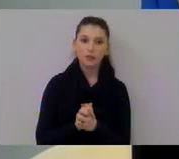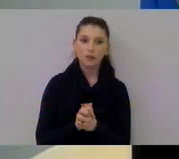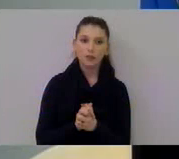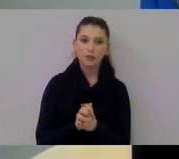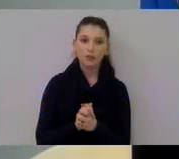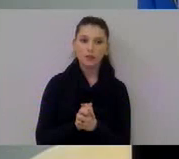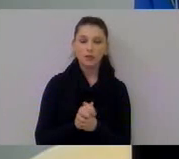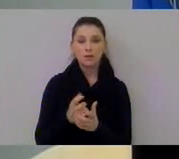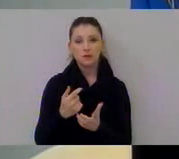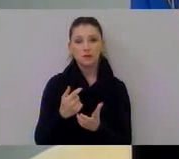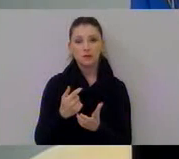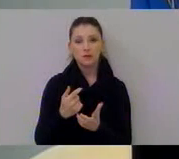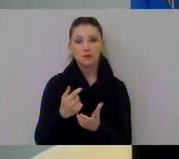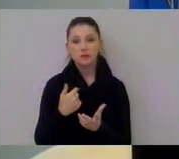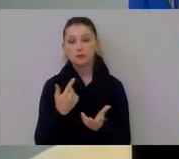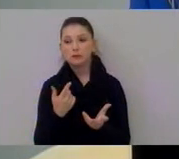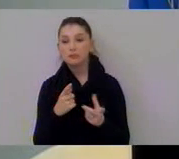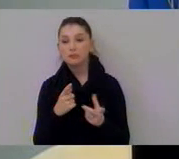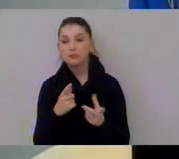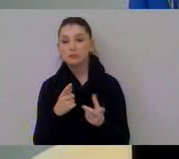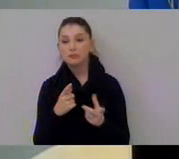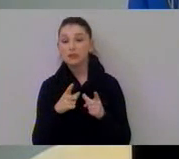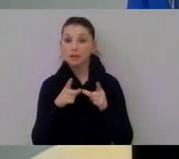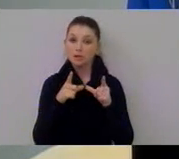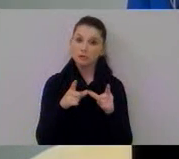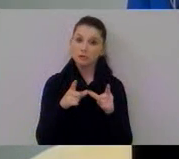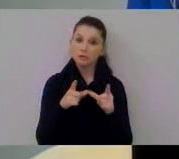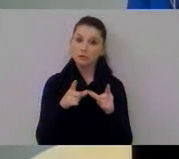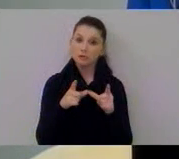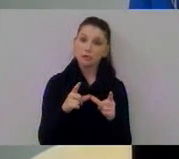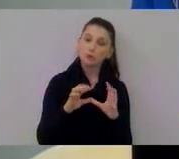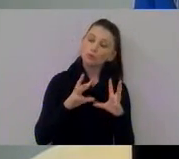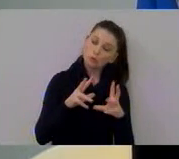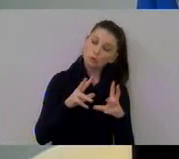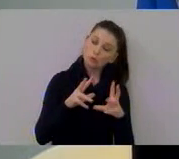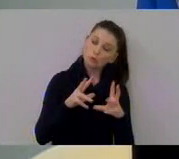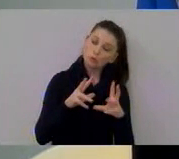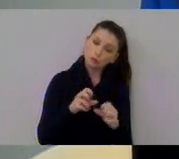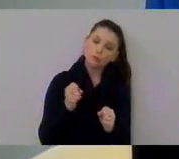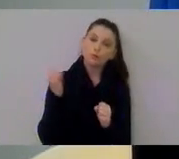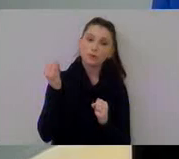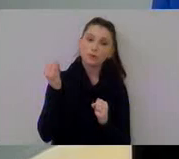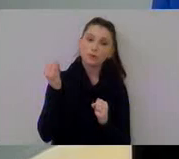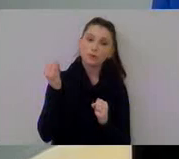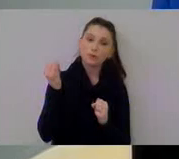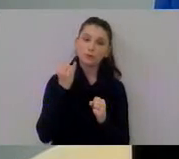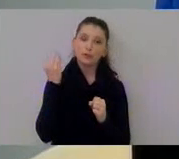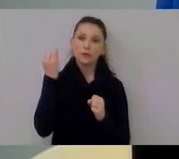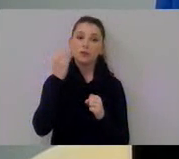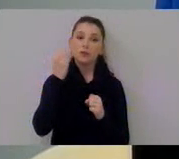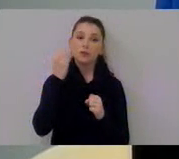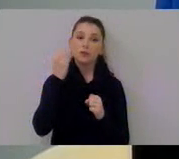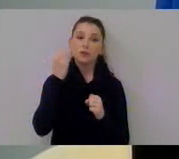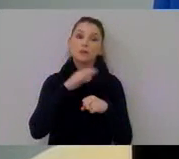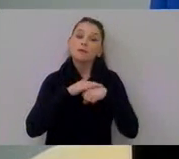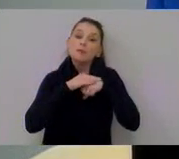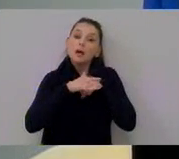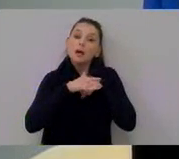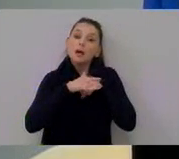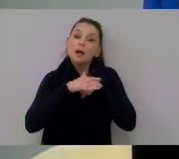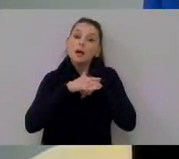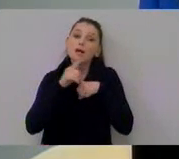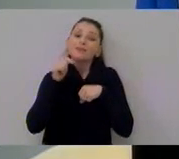nessa noite, que todos são importantes, mas esse eu faço um